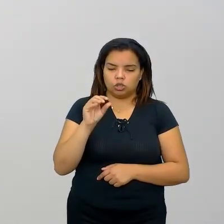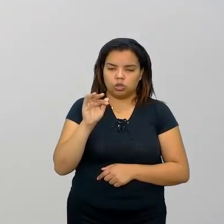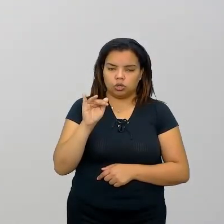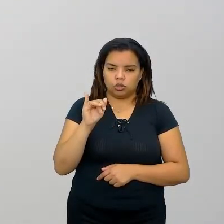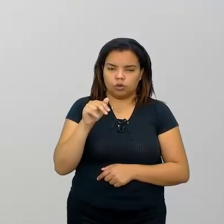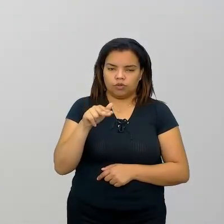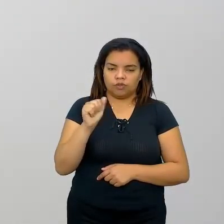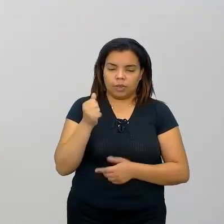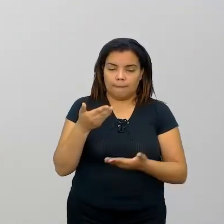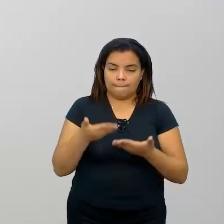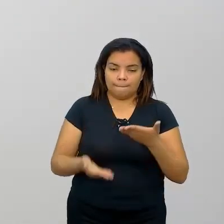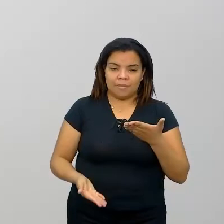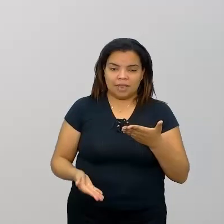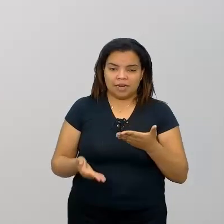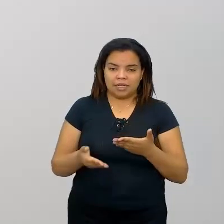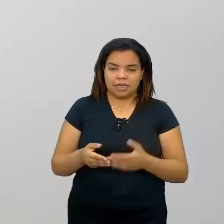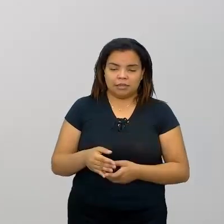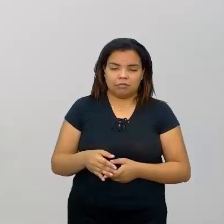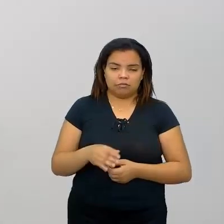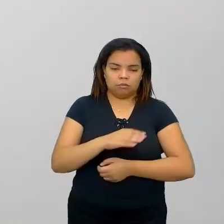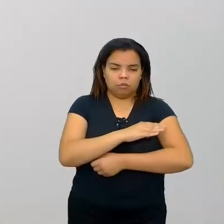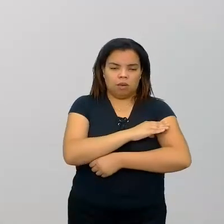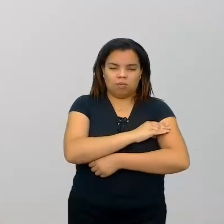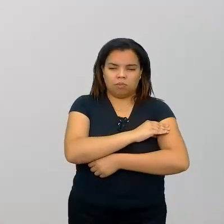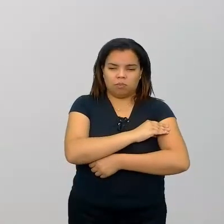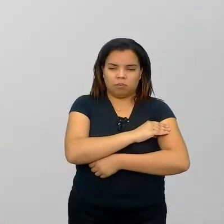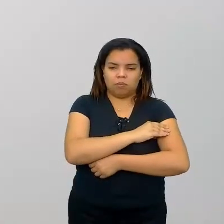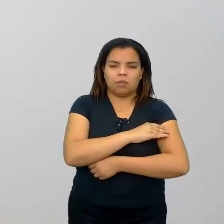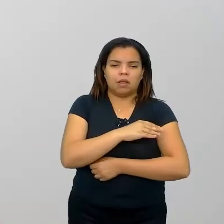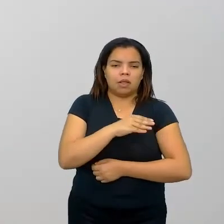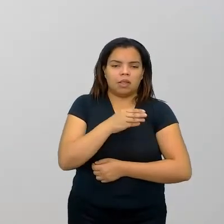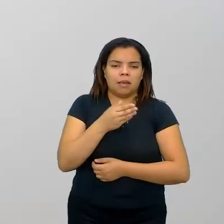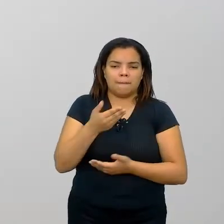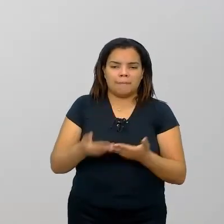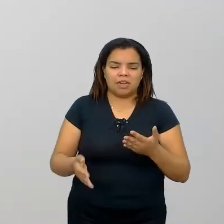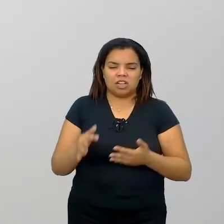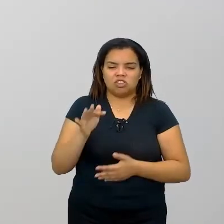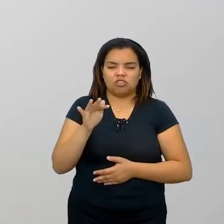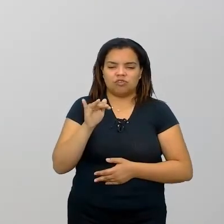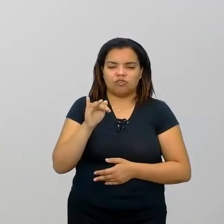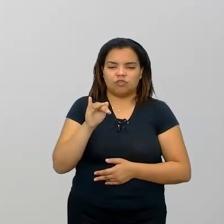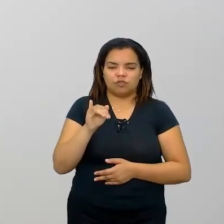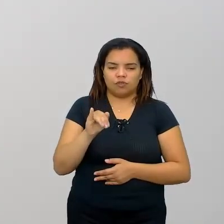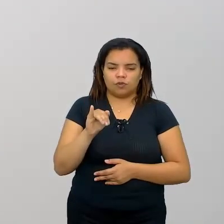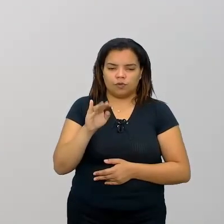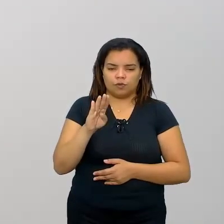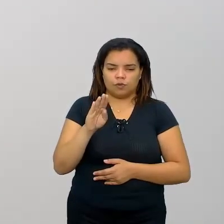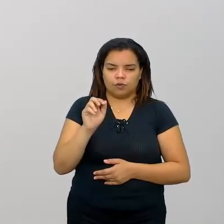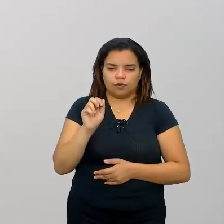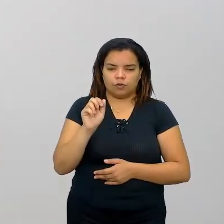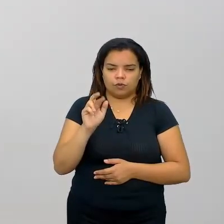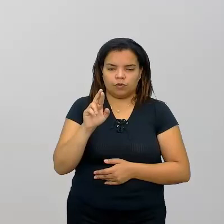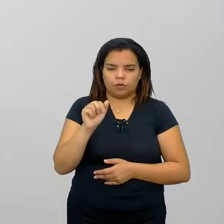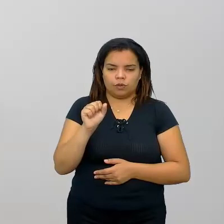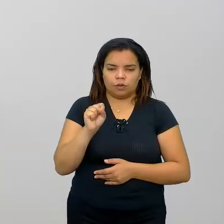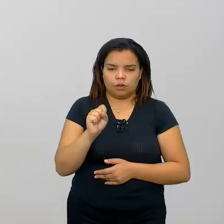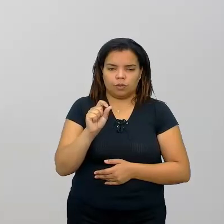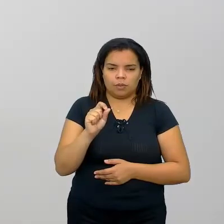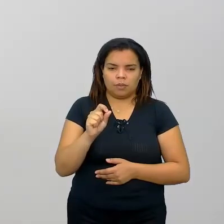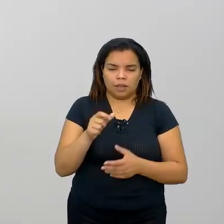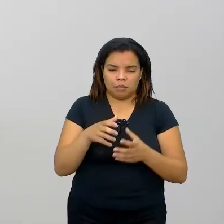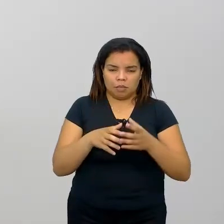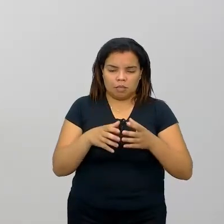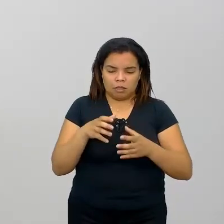a perda, né, a fraqueza muscular, perda de fibras. E muitas dessas fibras, né, para ocupar ali